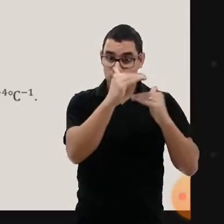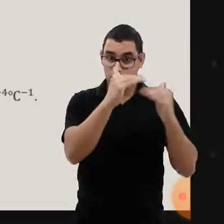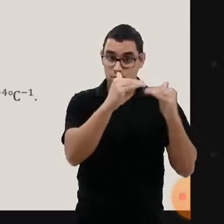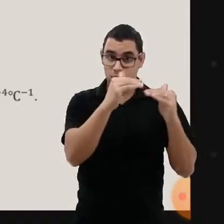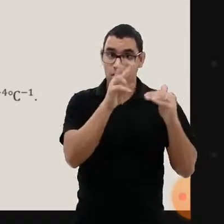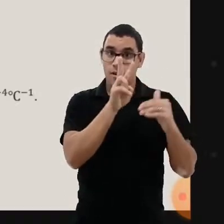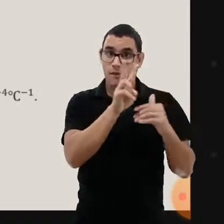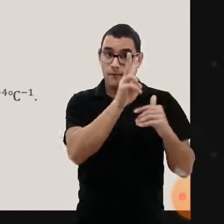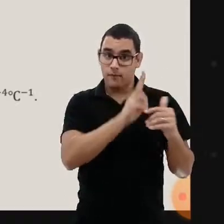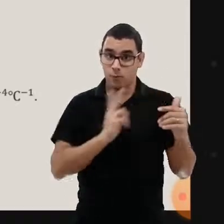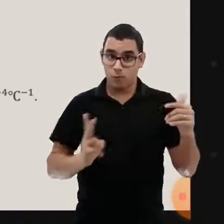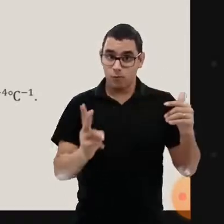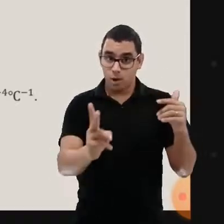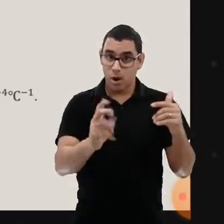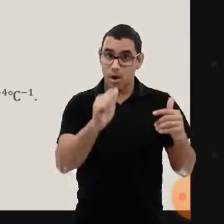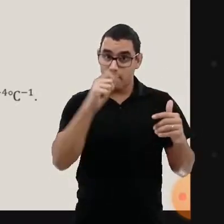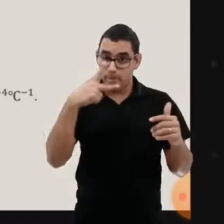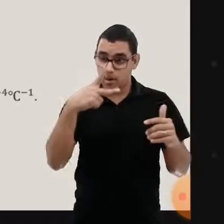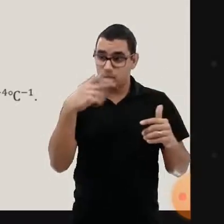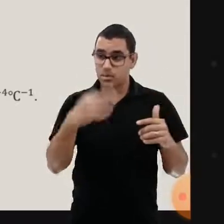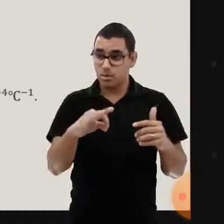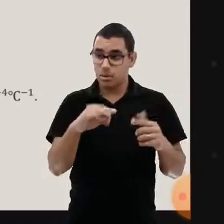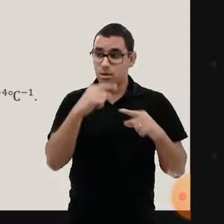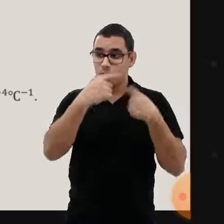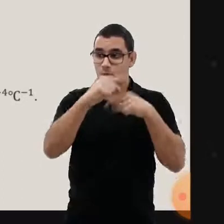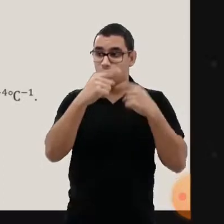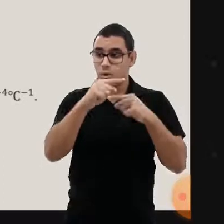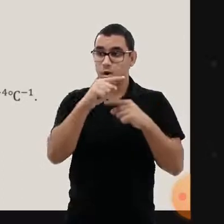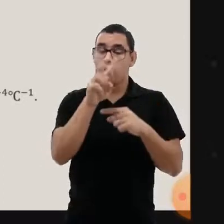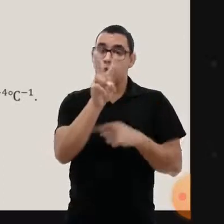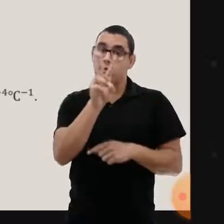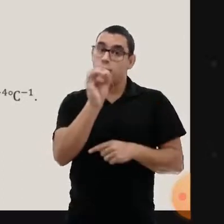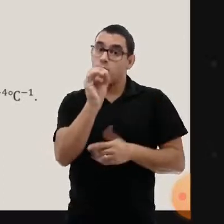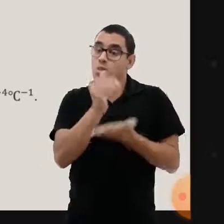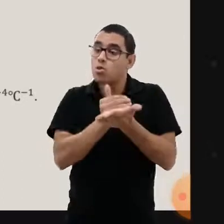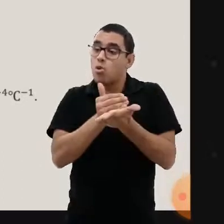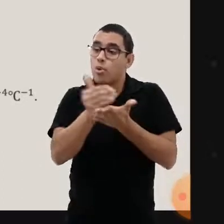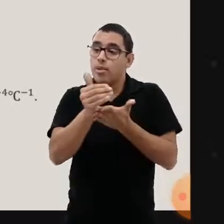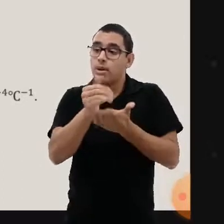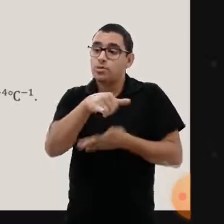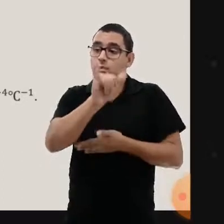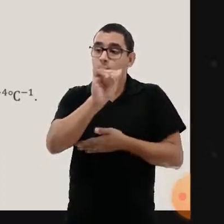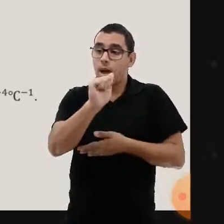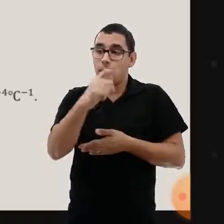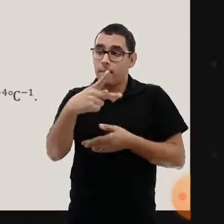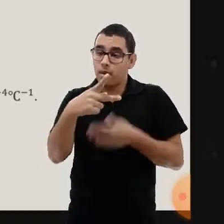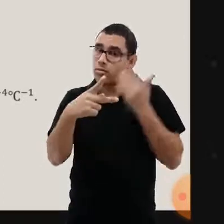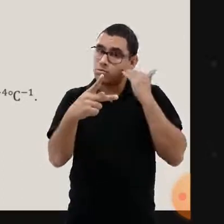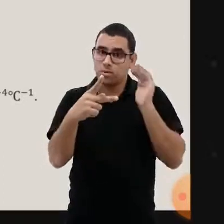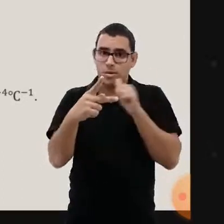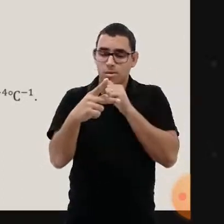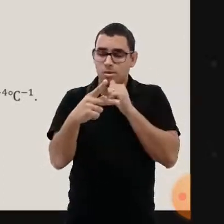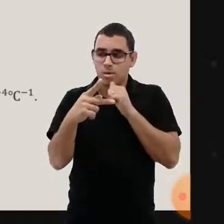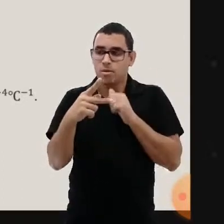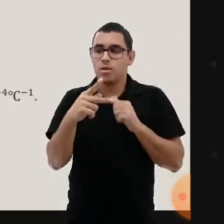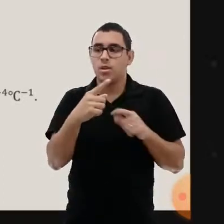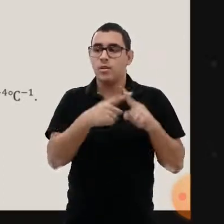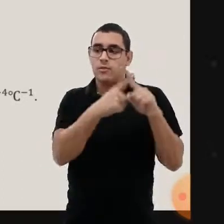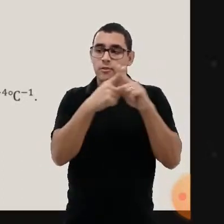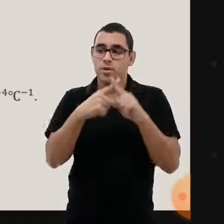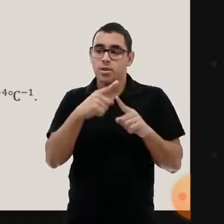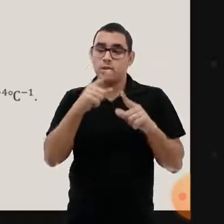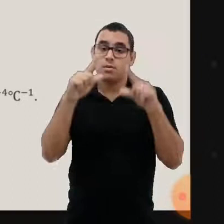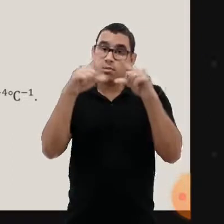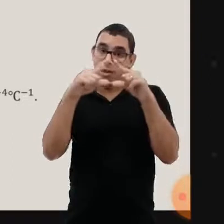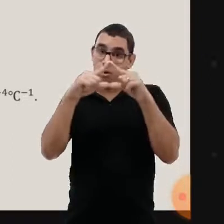vai ser igual ao volume inicial multiplicado por coeficiente de dilatação volumétrica aparente